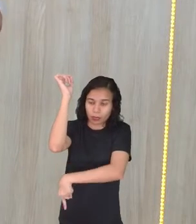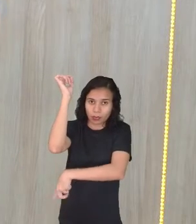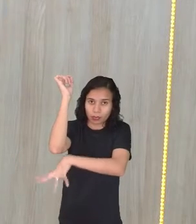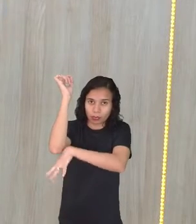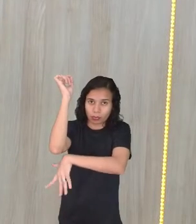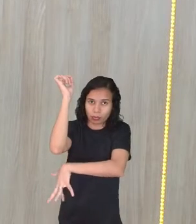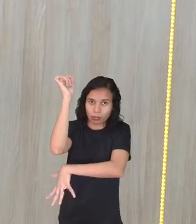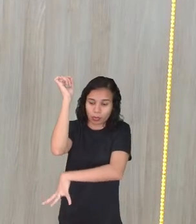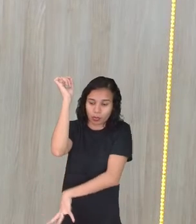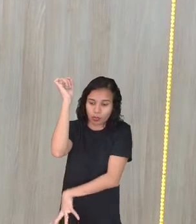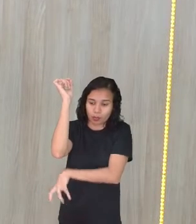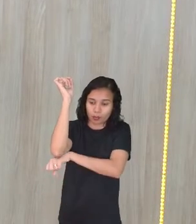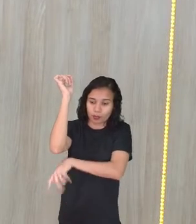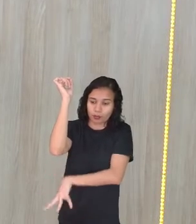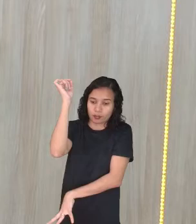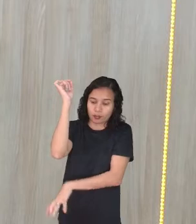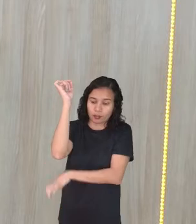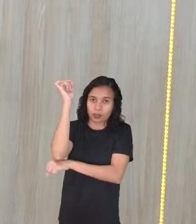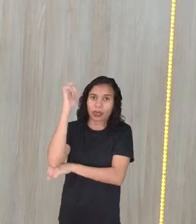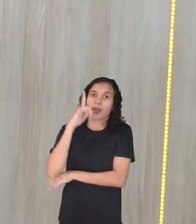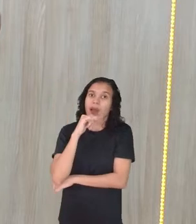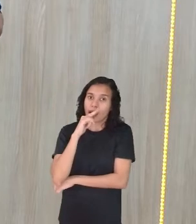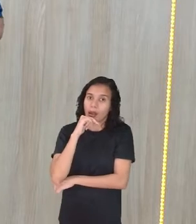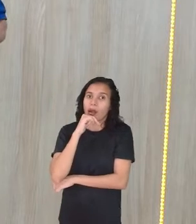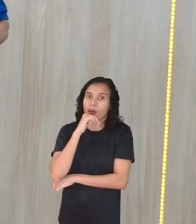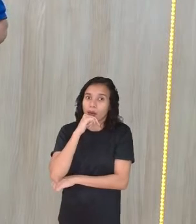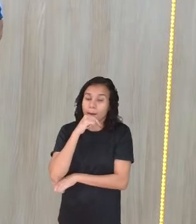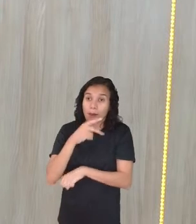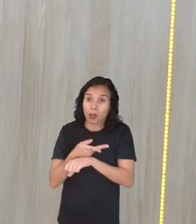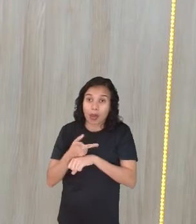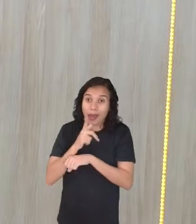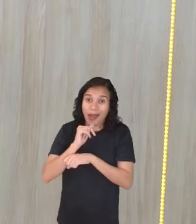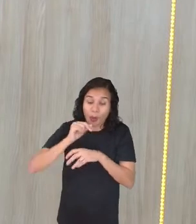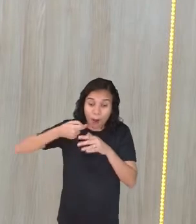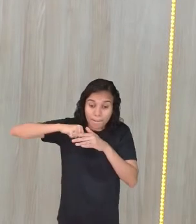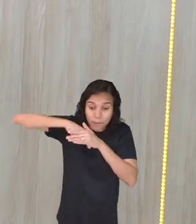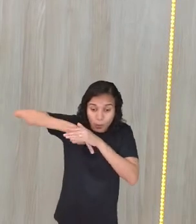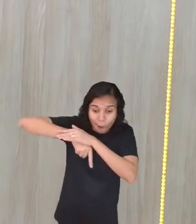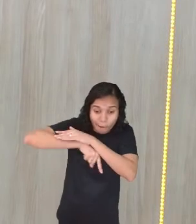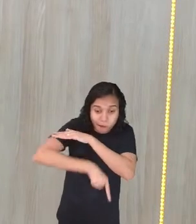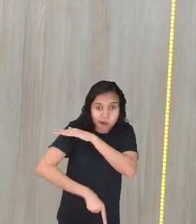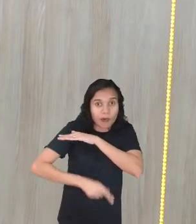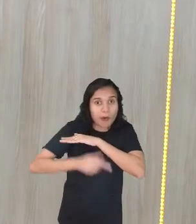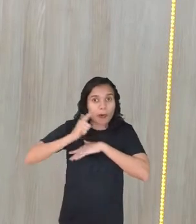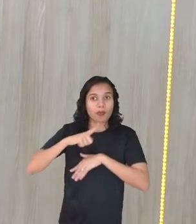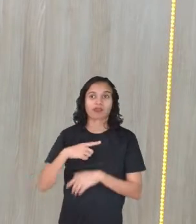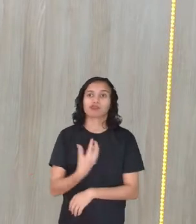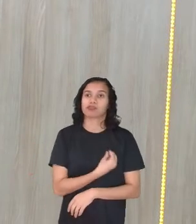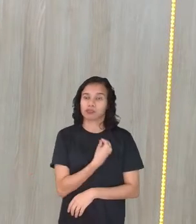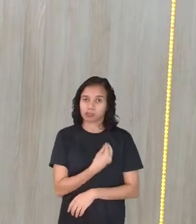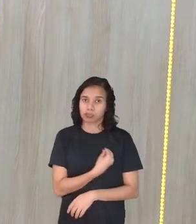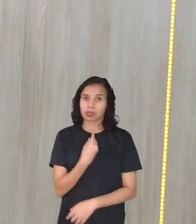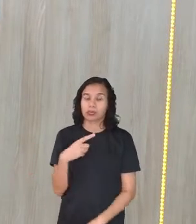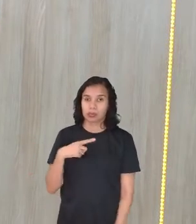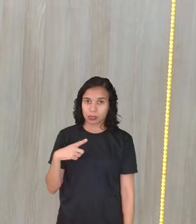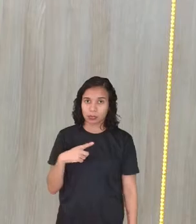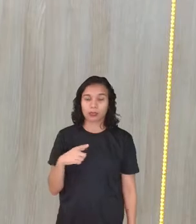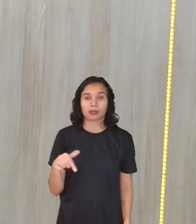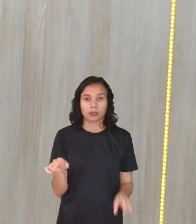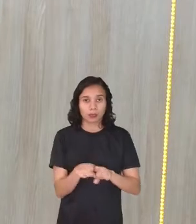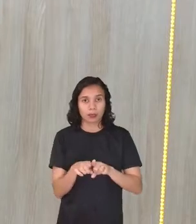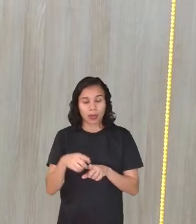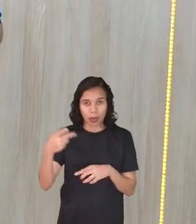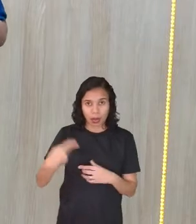bebem muita água. Muitas vezes vão buscar nos lençóis freáticos a água para ele sobreviver. Existe aqui